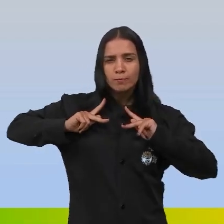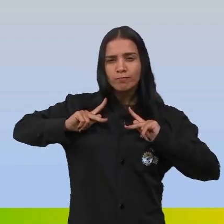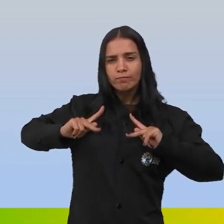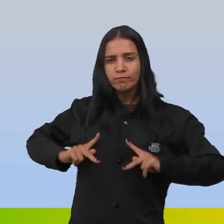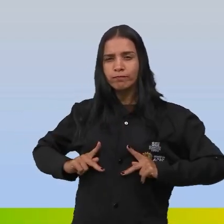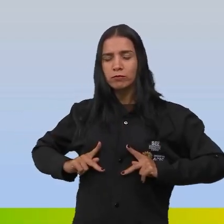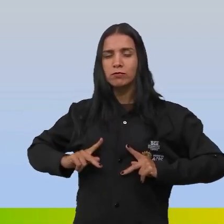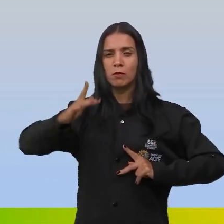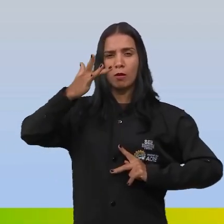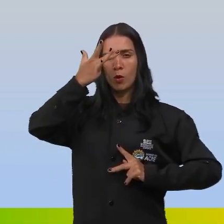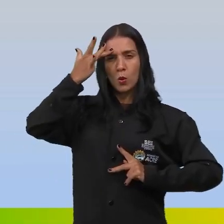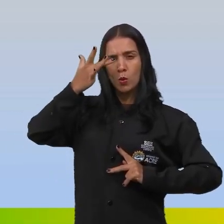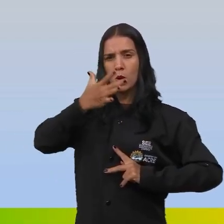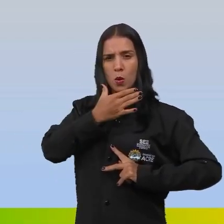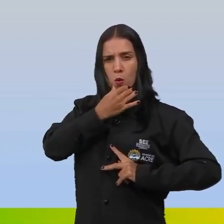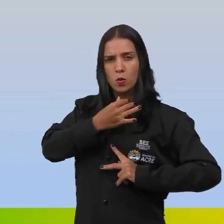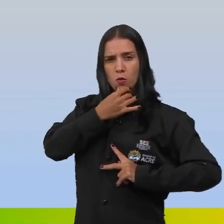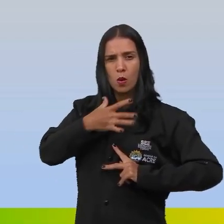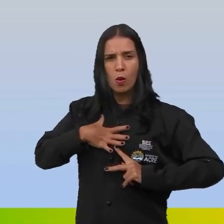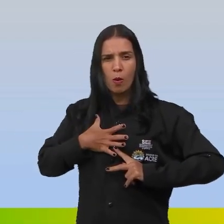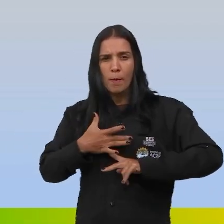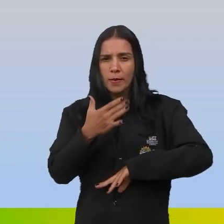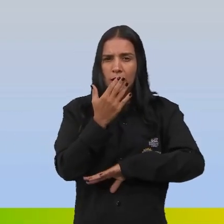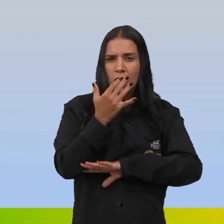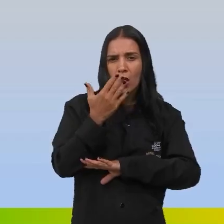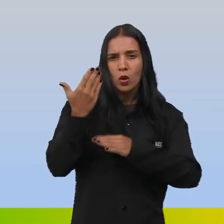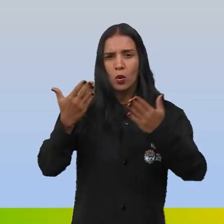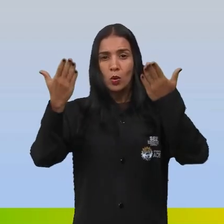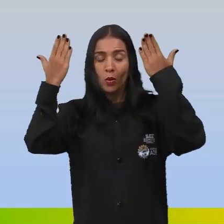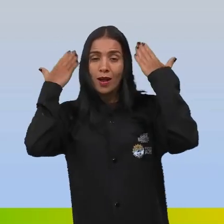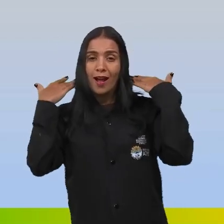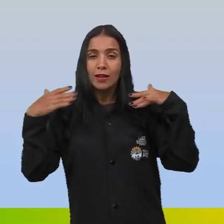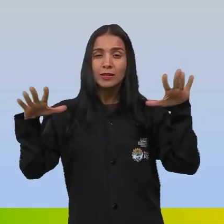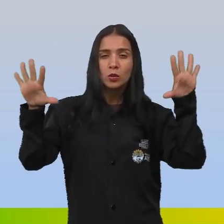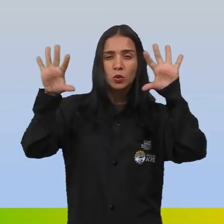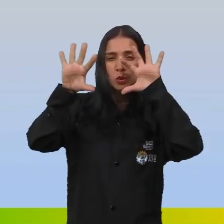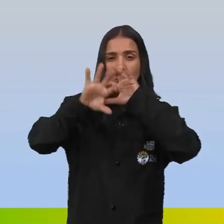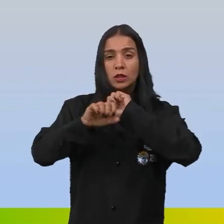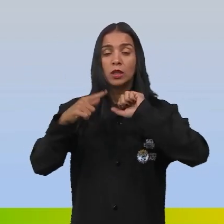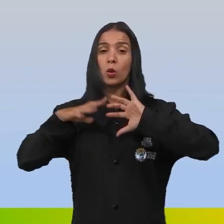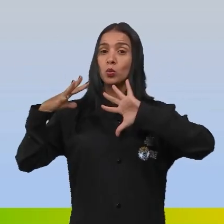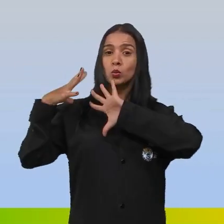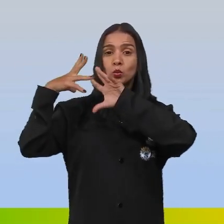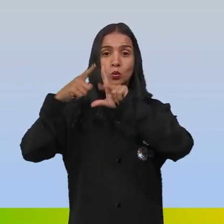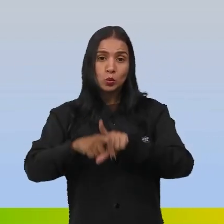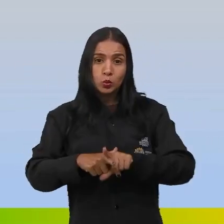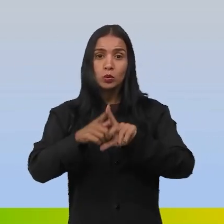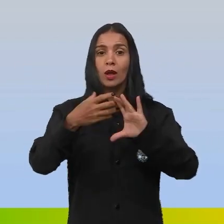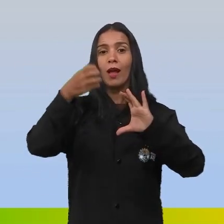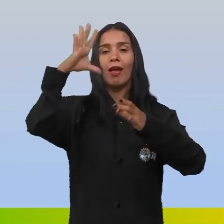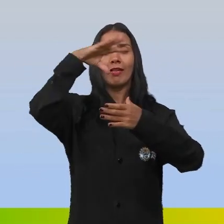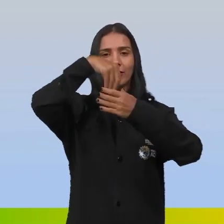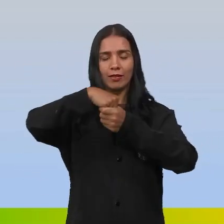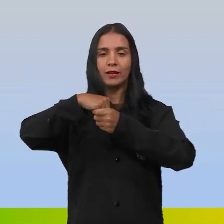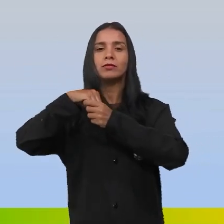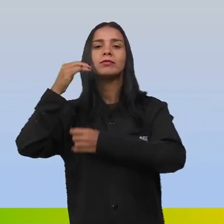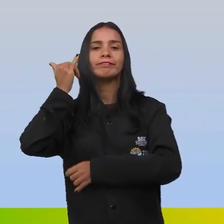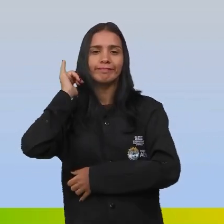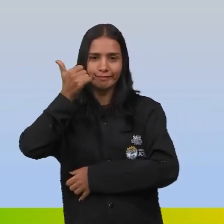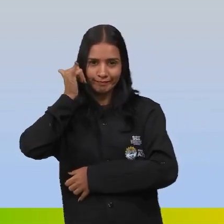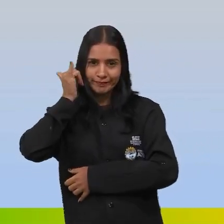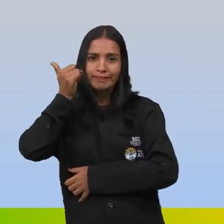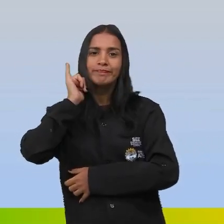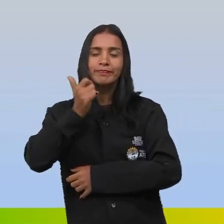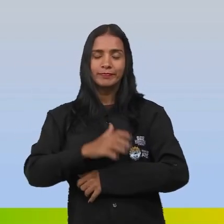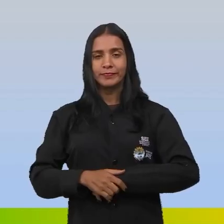do ator, as cores, o fundo escuro, tudo isso compõe a narrativa, compõe